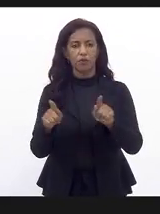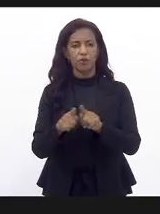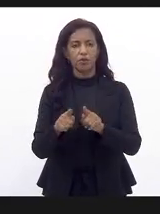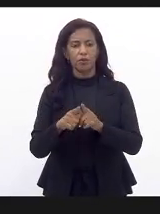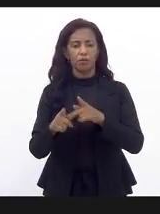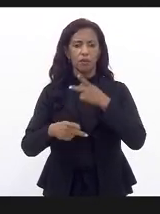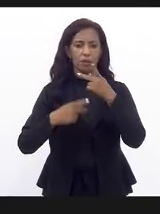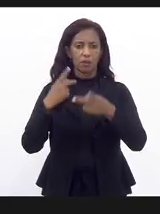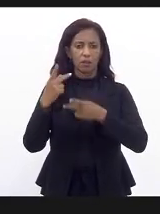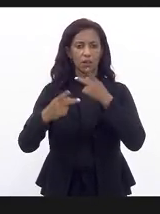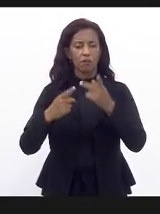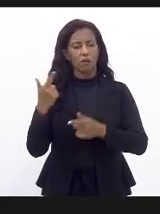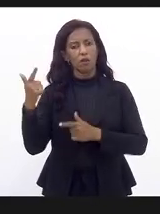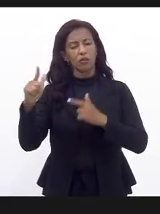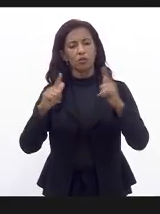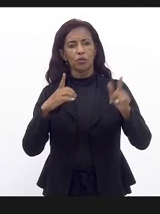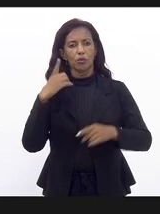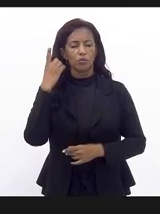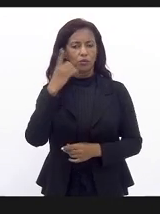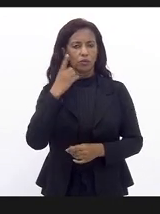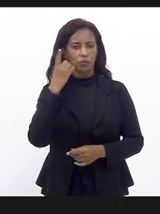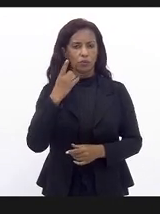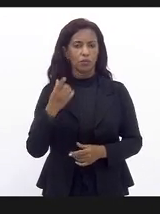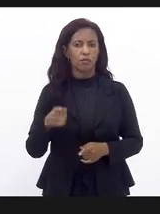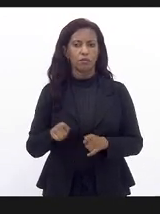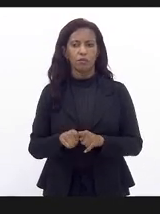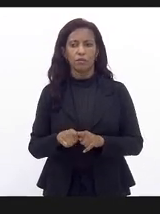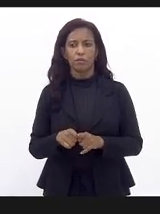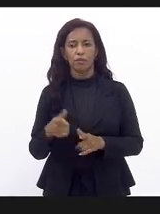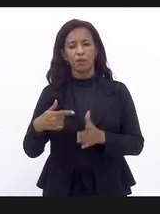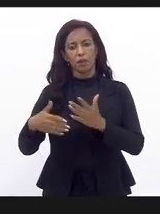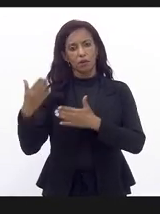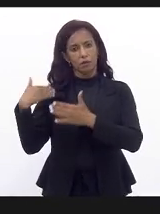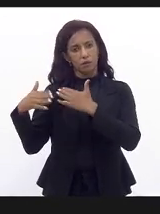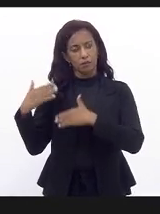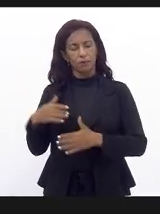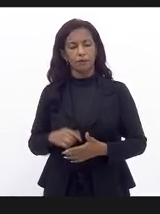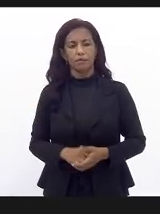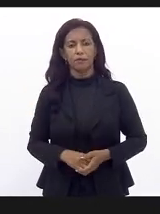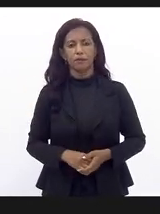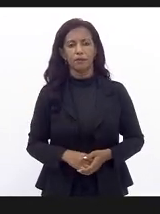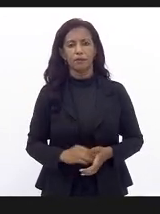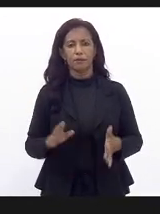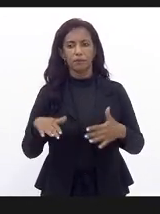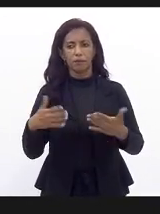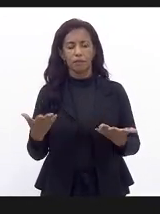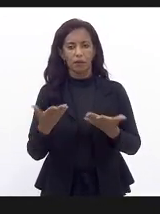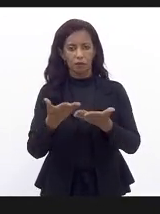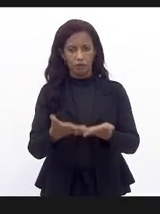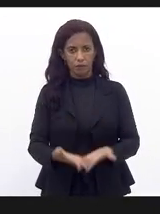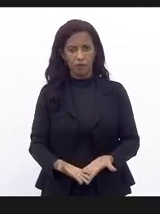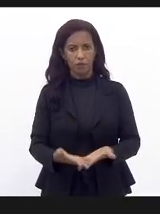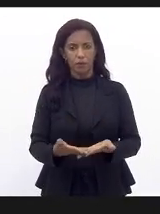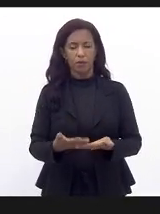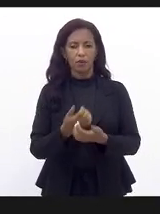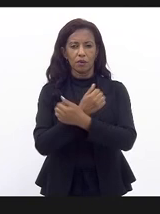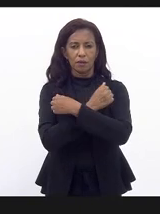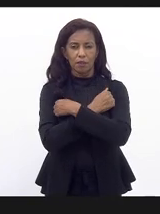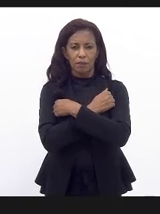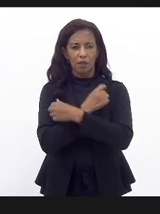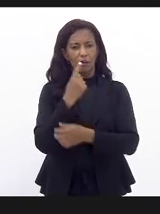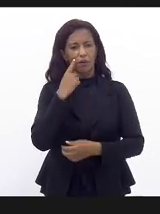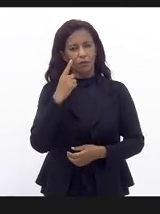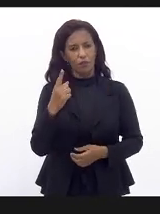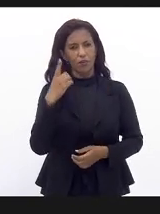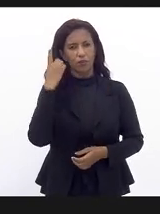da fala de outros deputados e deputadas que me antecederam. Então, fica aqui o nosso abraço, viu,